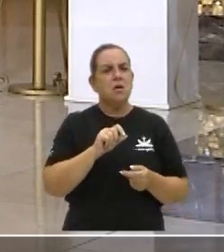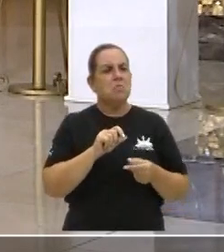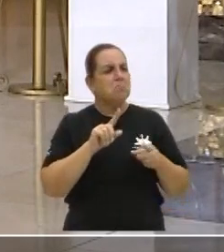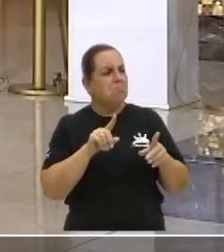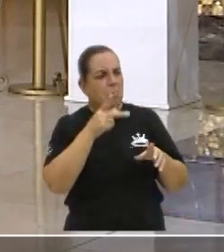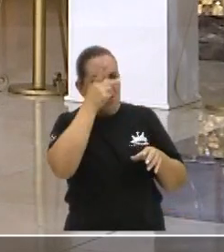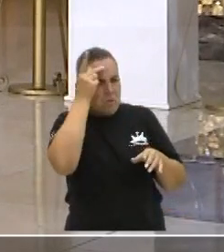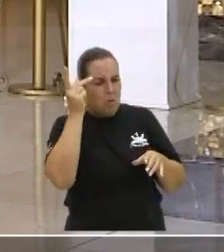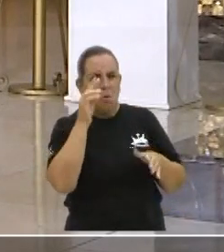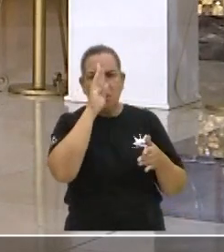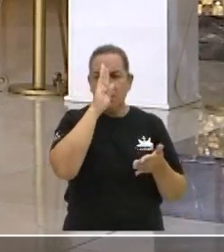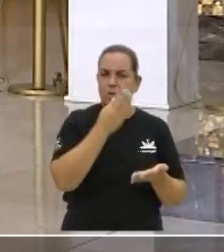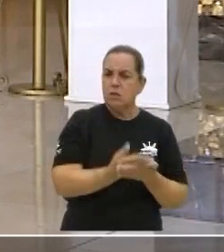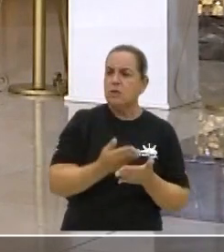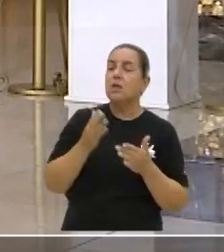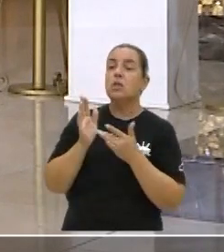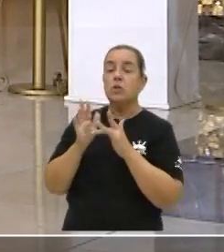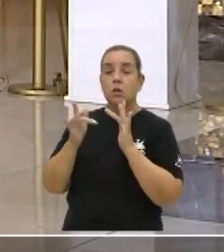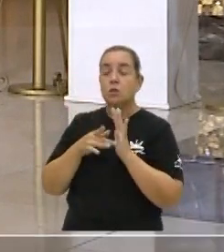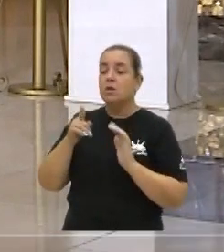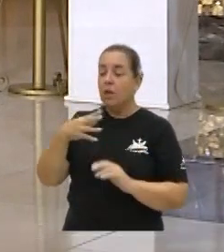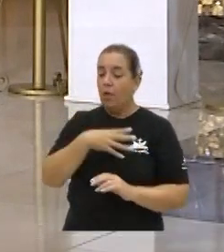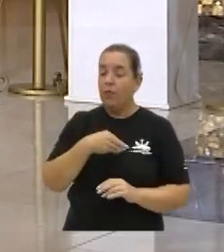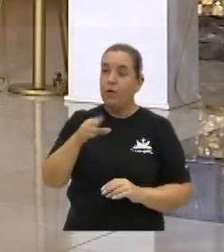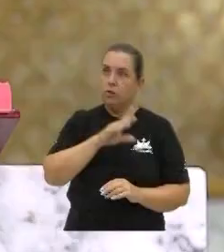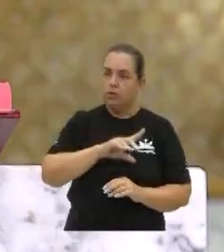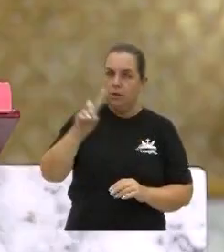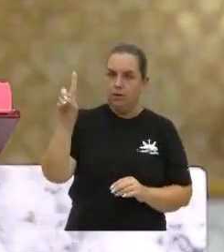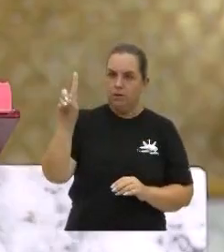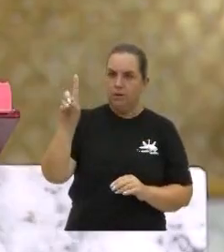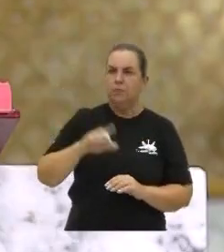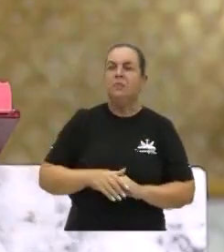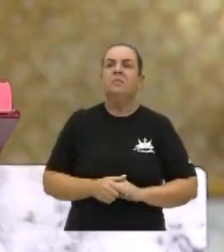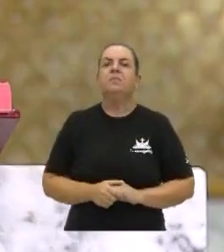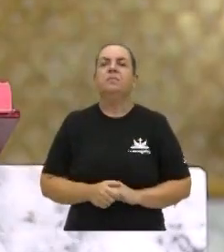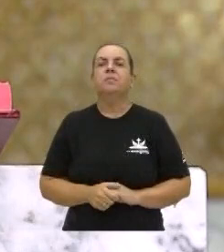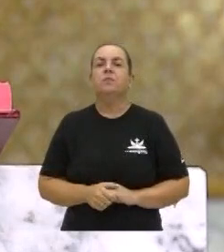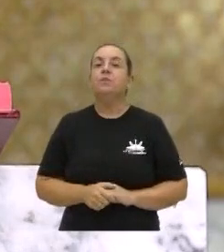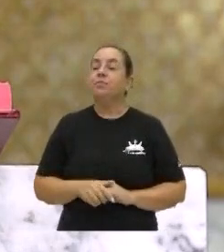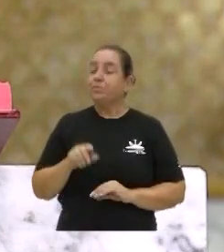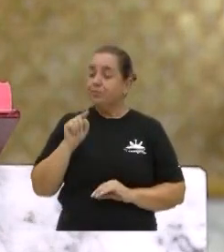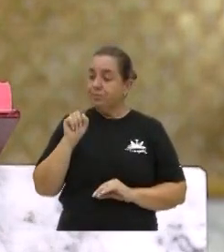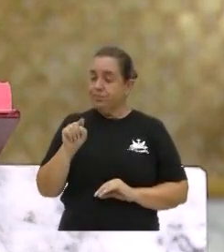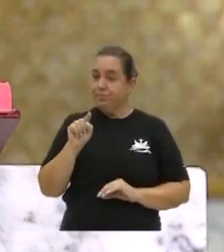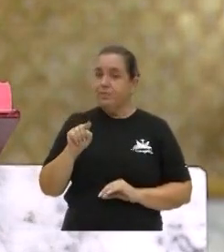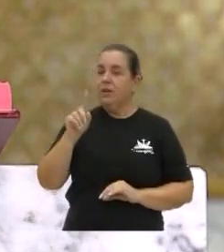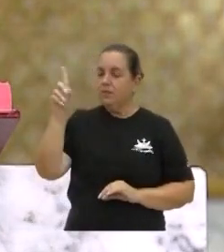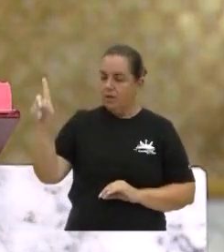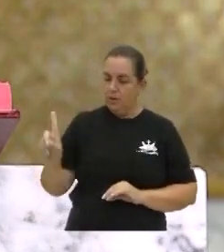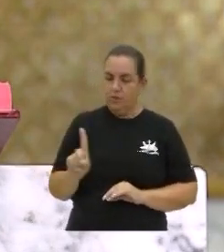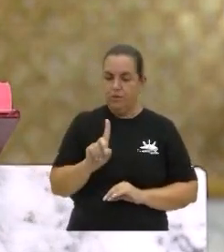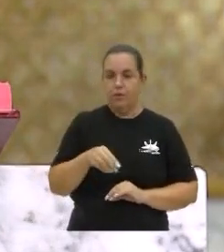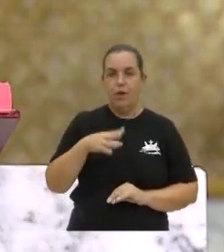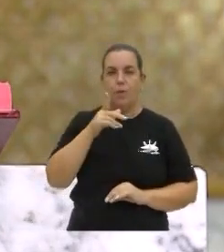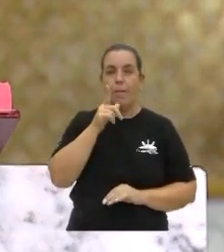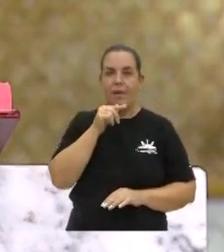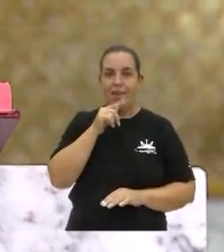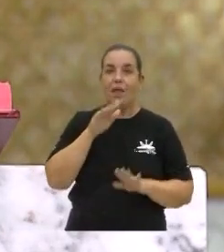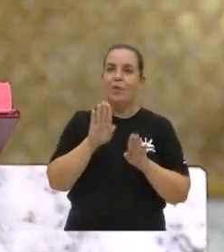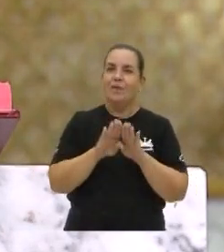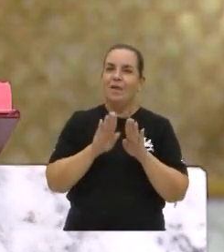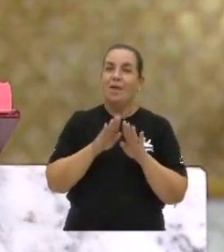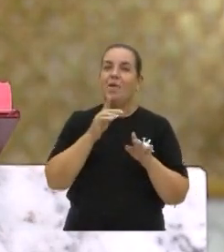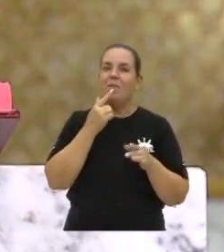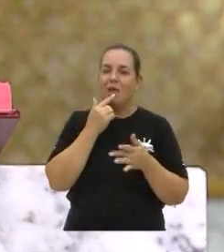aquele que crê que Jesus é o Filho de Deus? Este é o que veio pela água e pelo